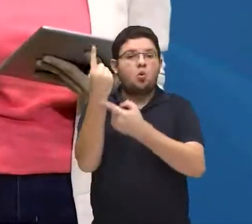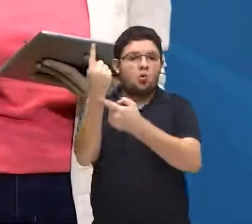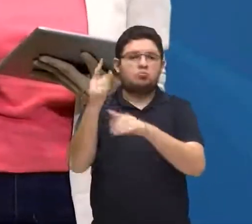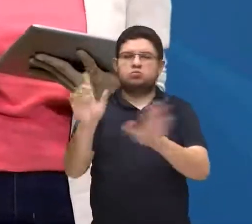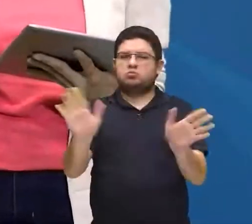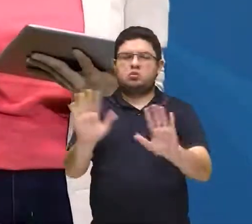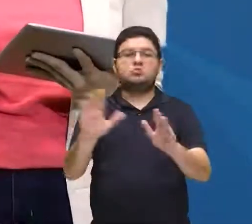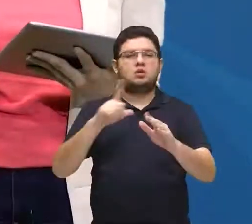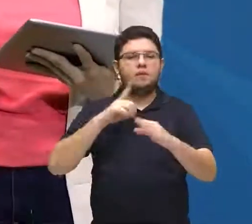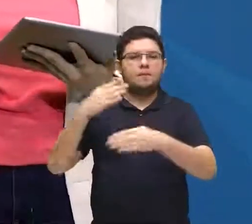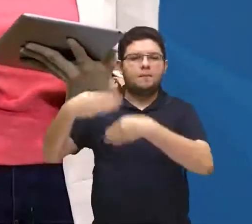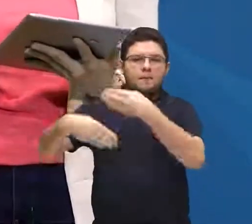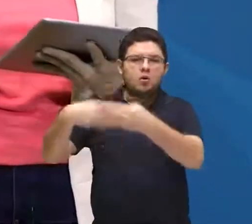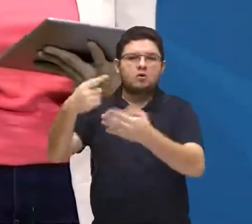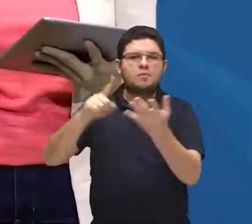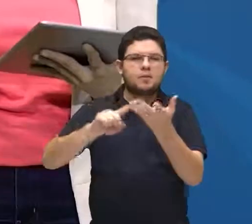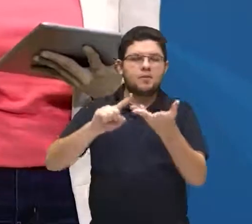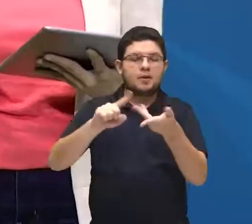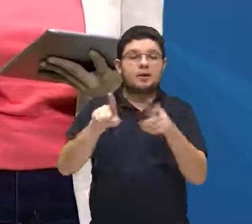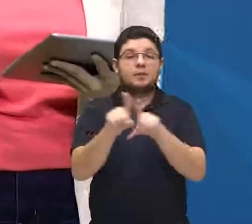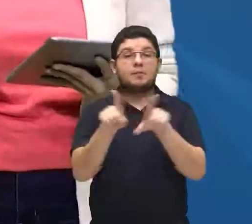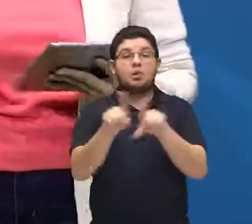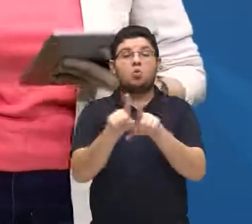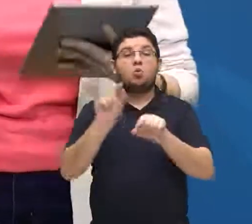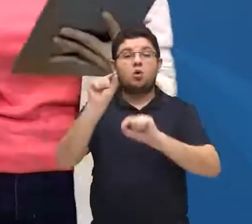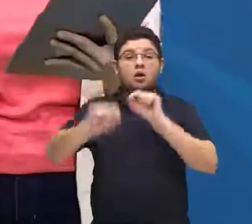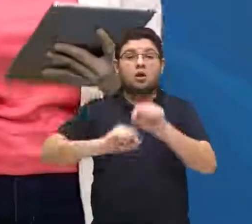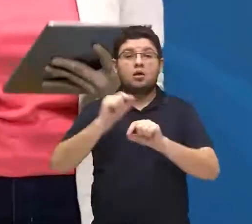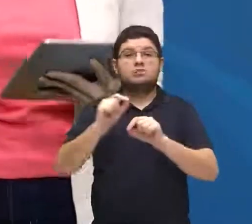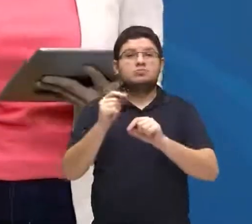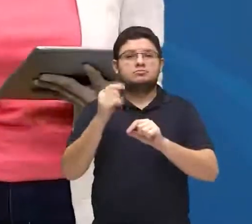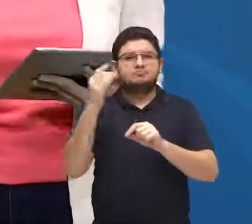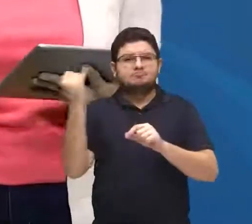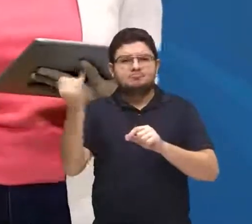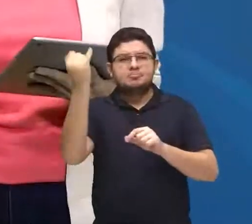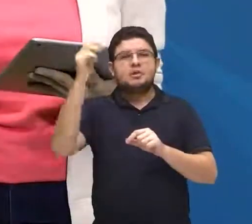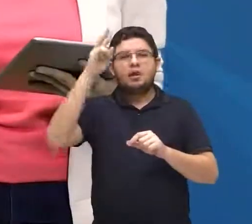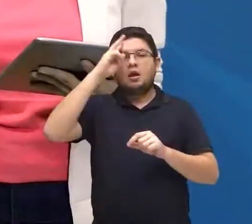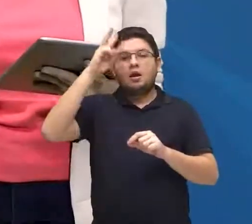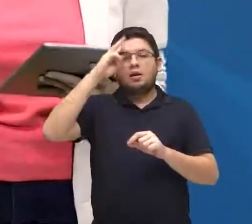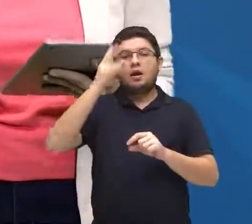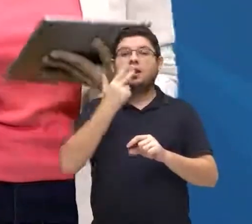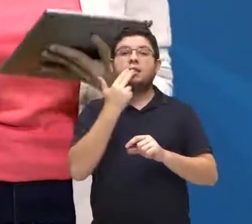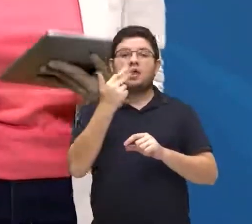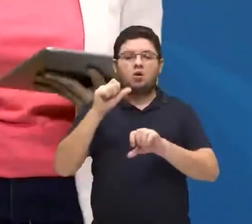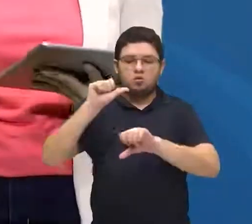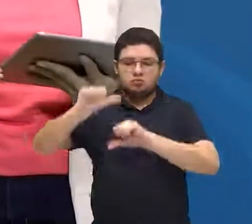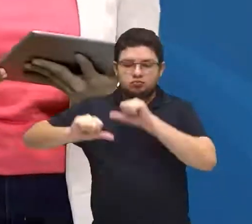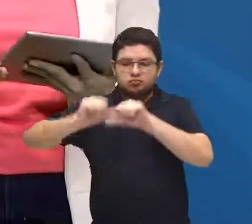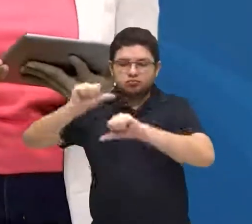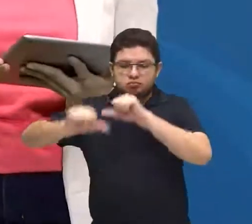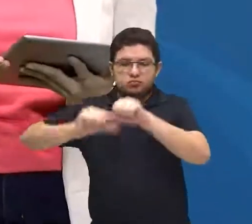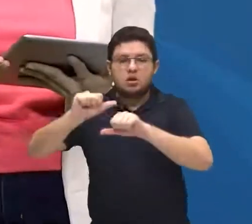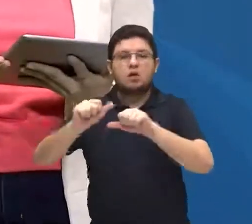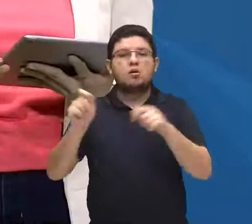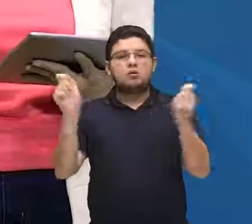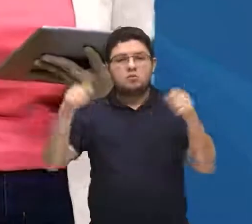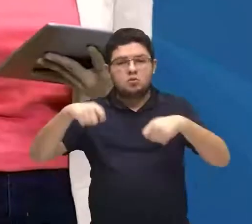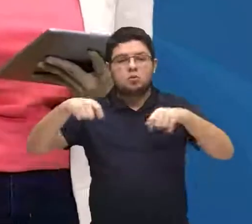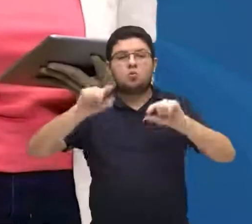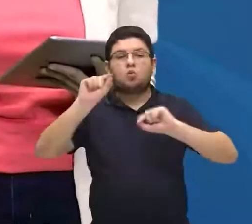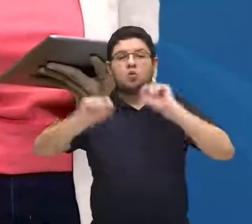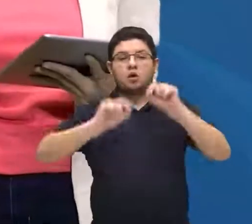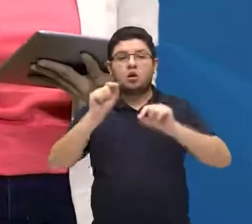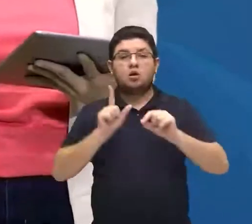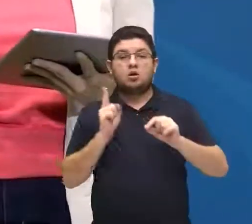importante justamente frisar a questão da língua ser viva, né, e traz essa possibilidade de enriquecer ainda mais o nosso vocabulário.